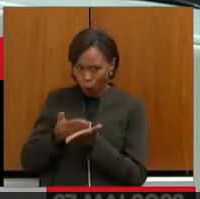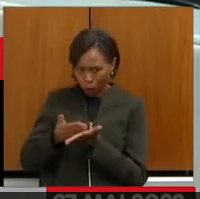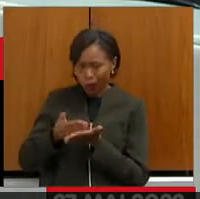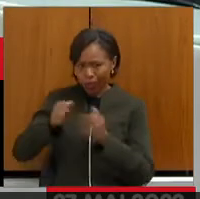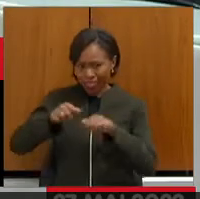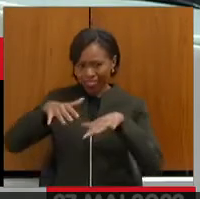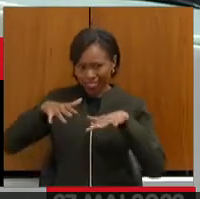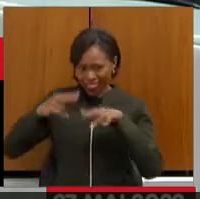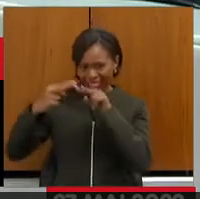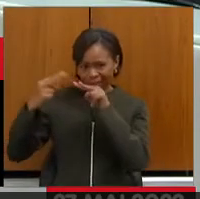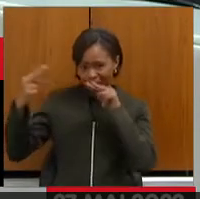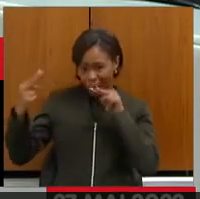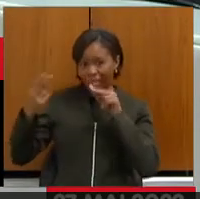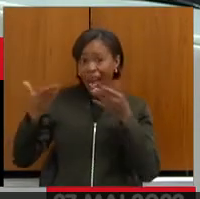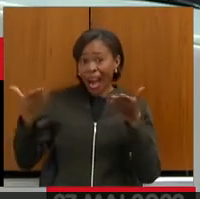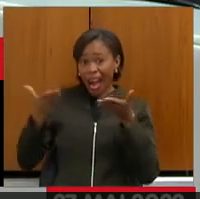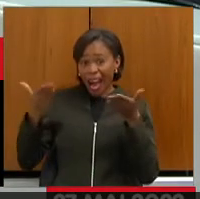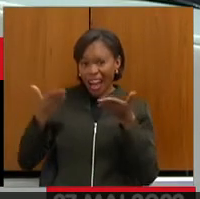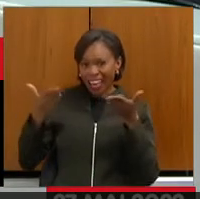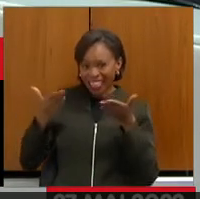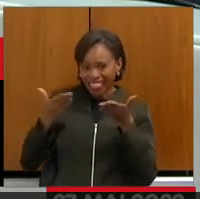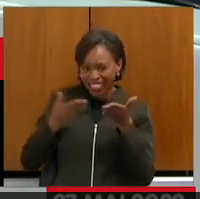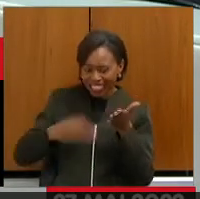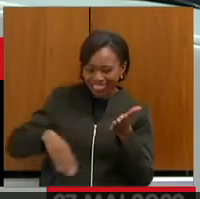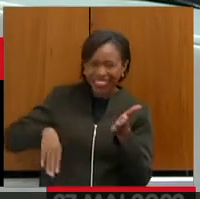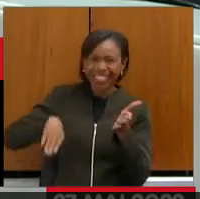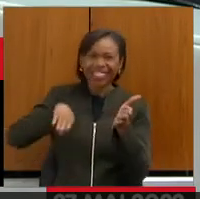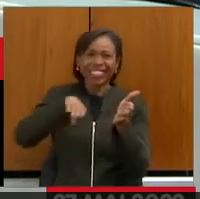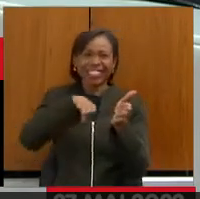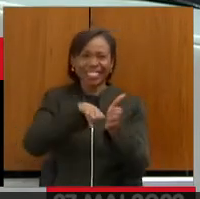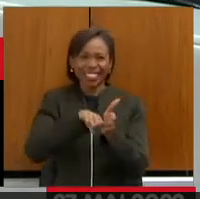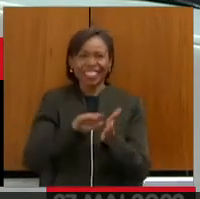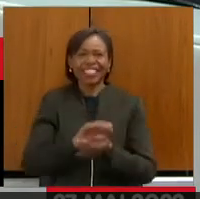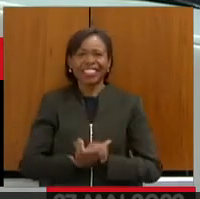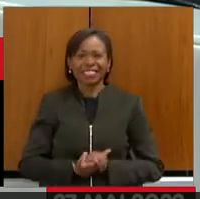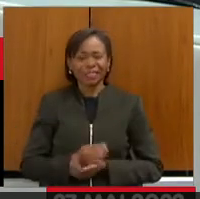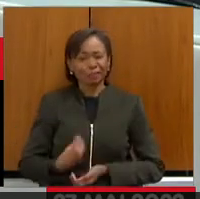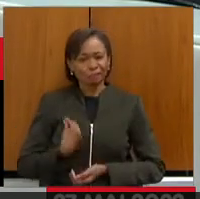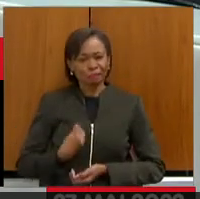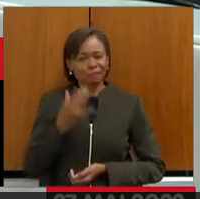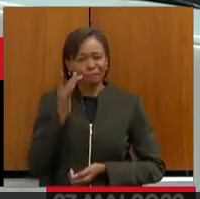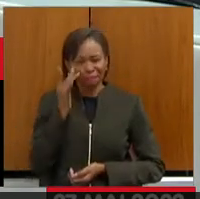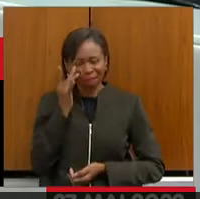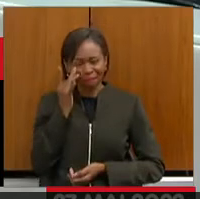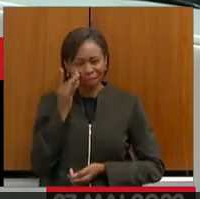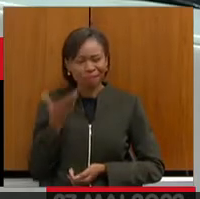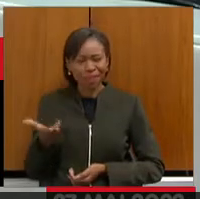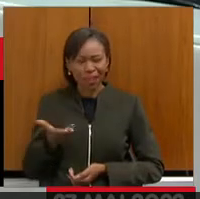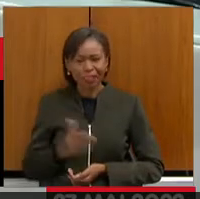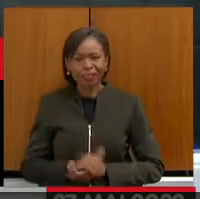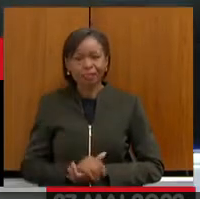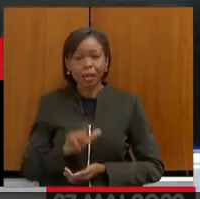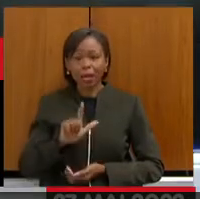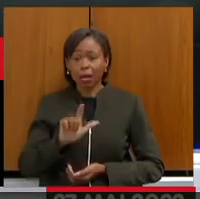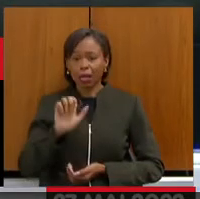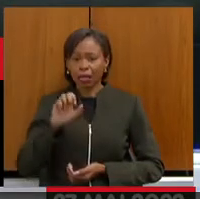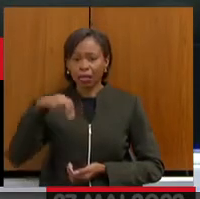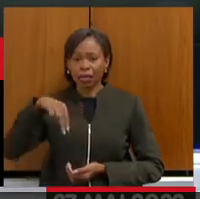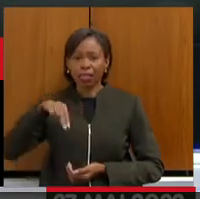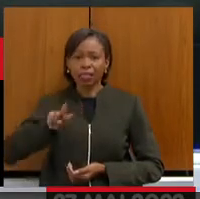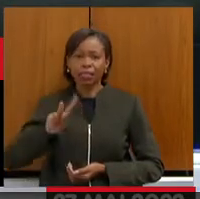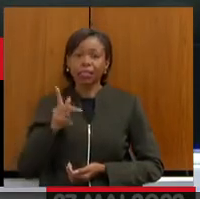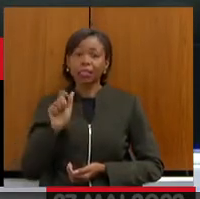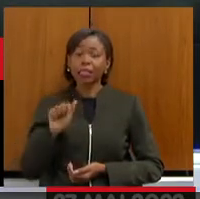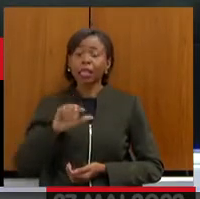forma remota e agora já fez um voo né Mainha vai contar aqui pra gente está presencialmente aqui conosco A Leninha é